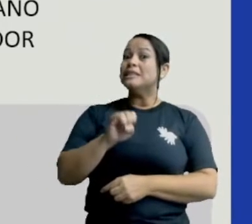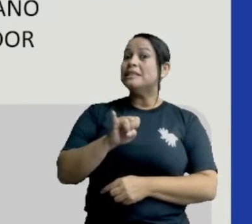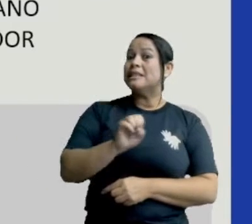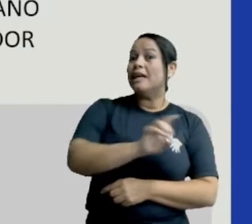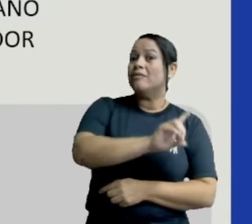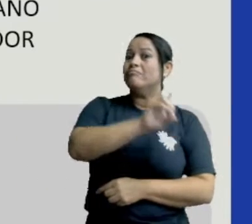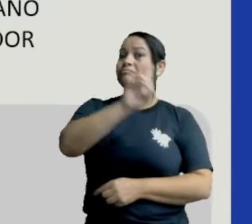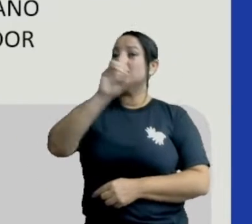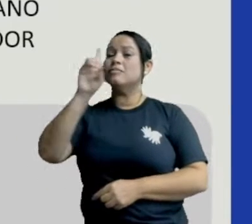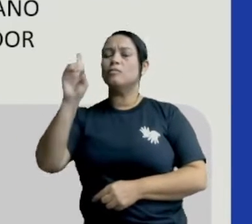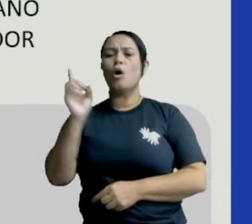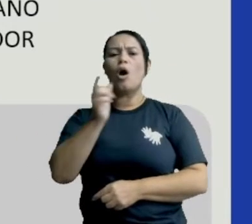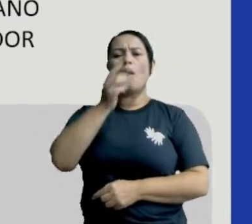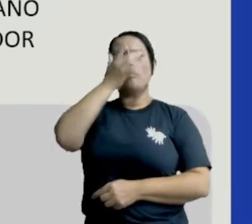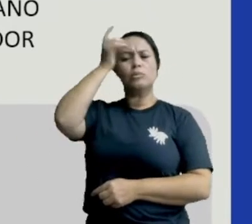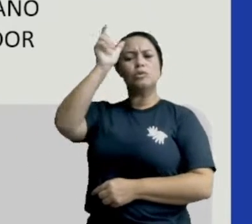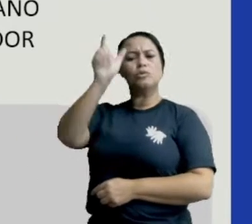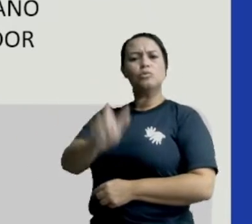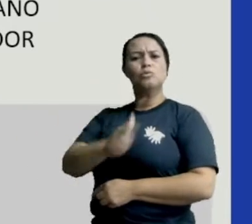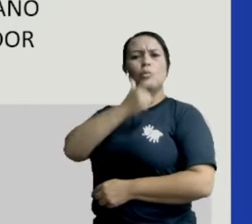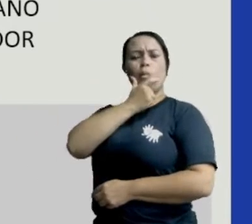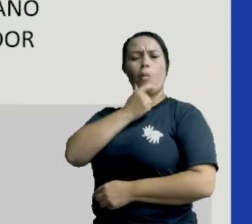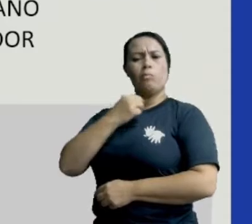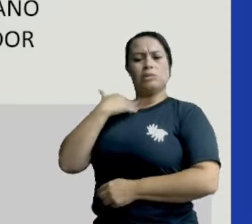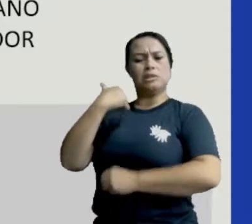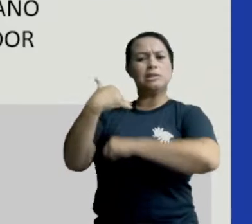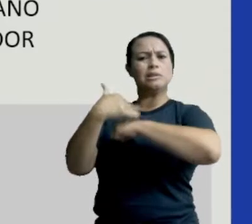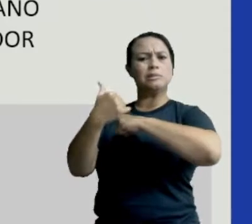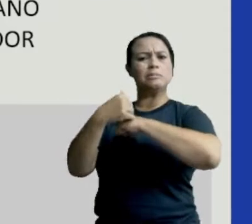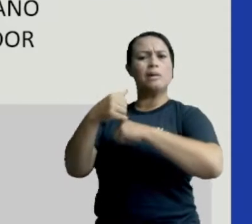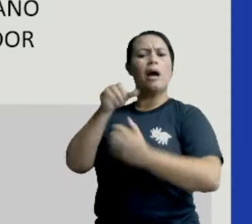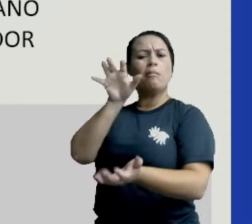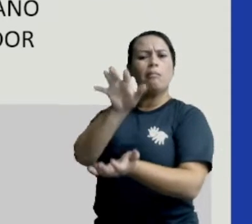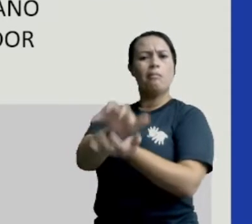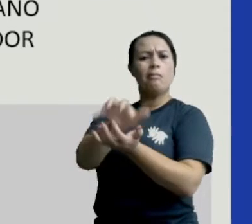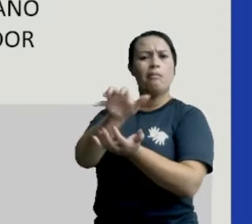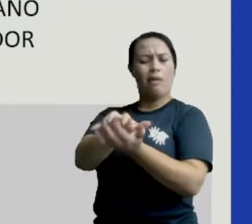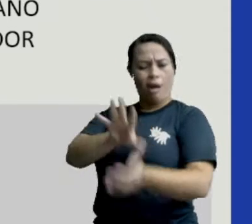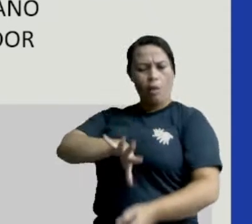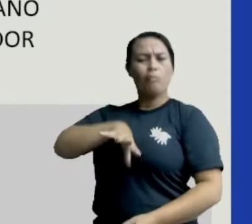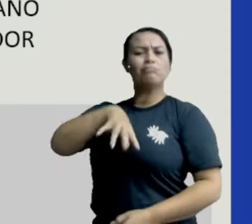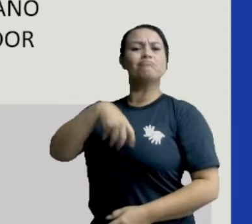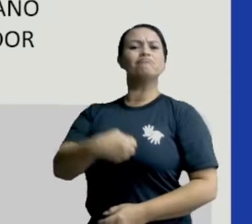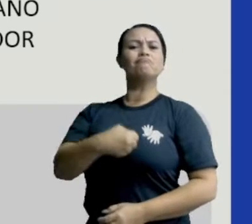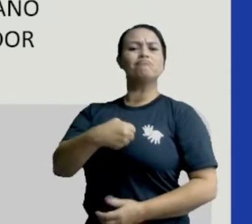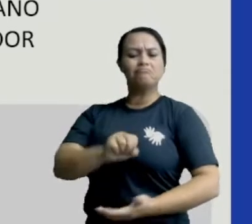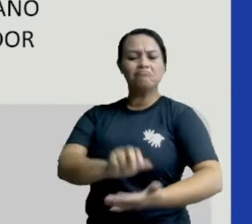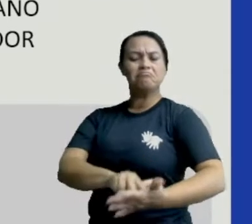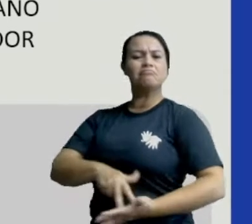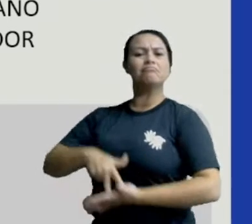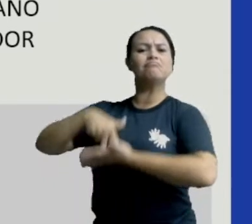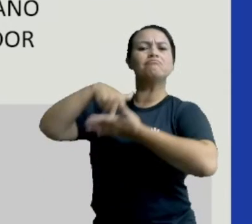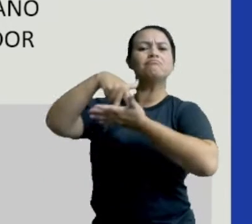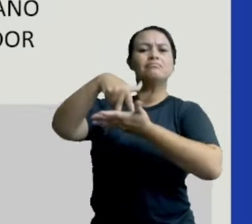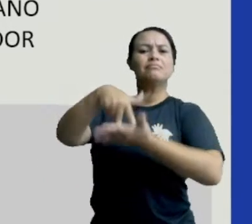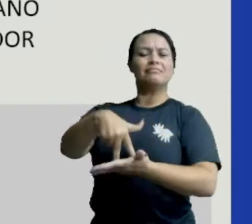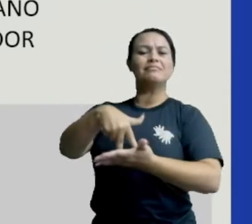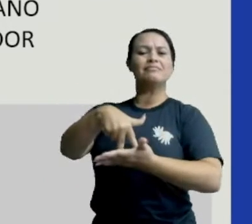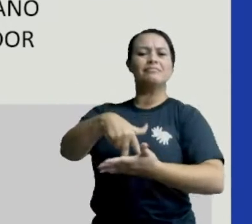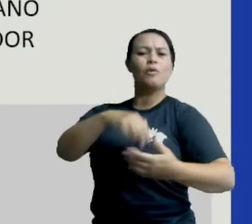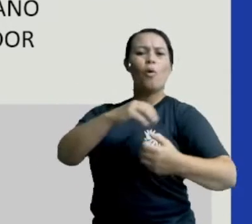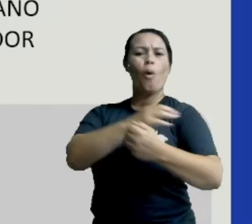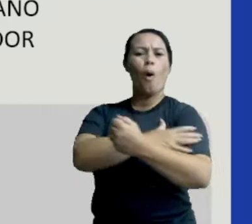E se um dia o rincão pernambucano precisar do meu sangue em teu favor,